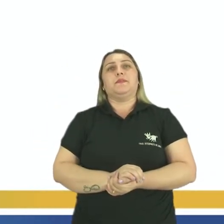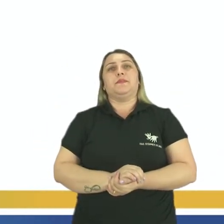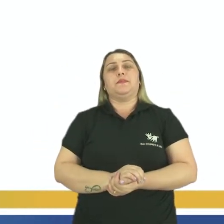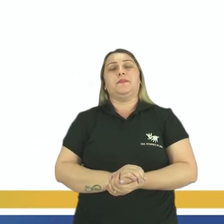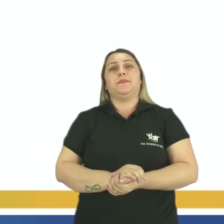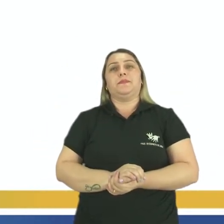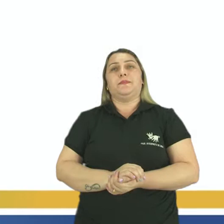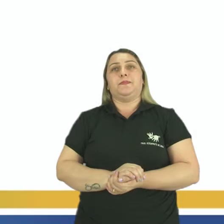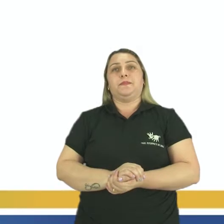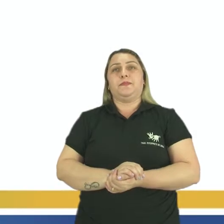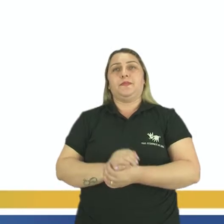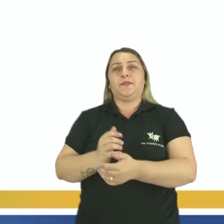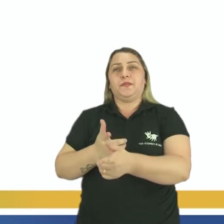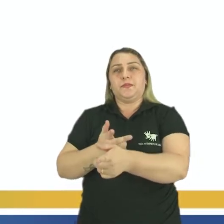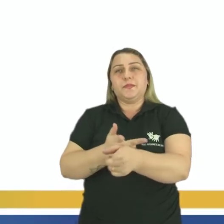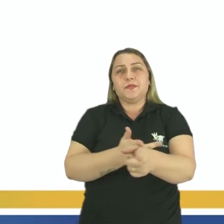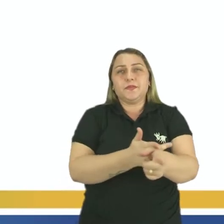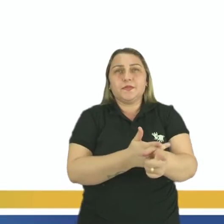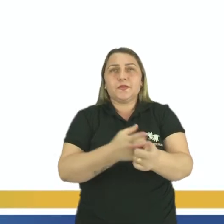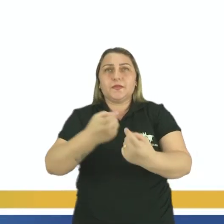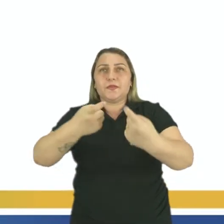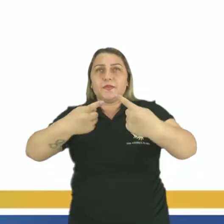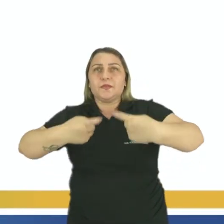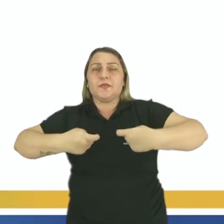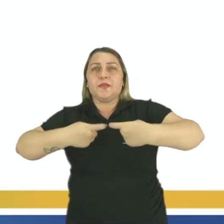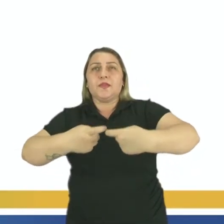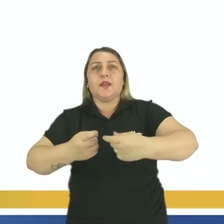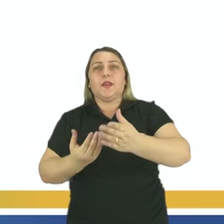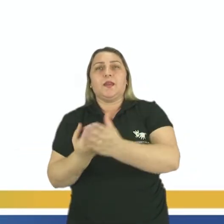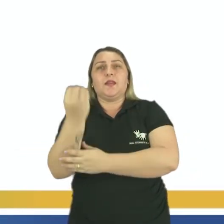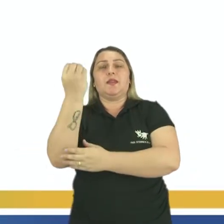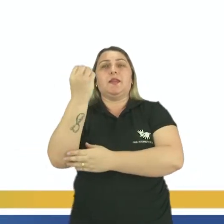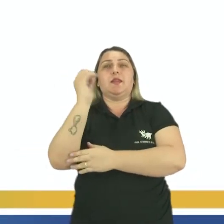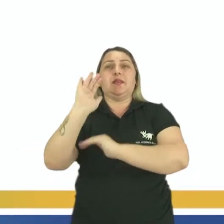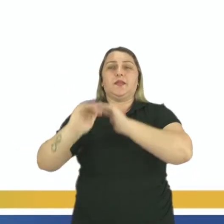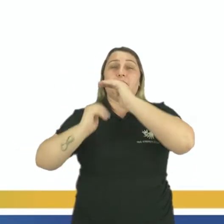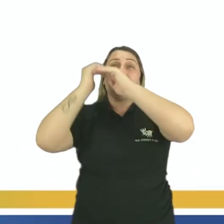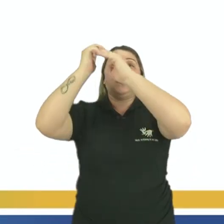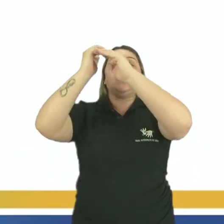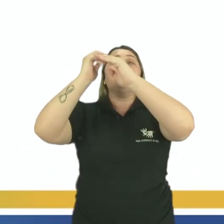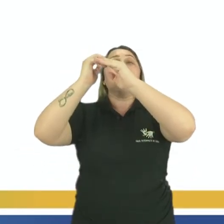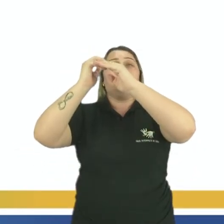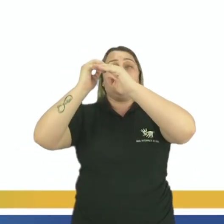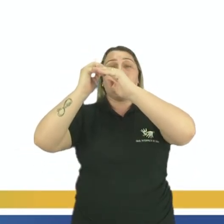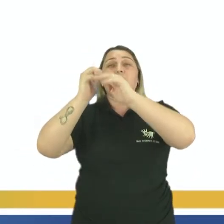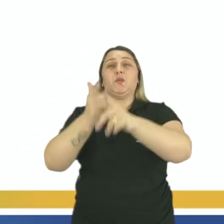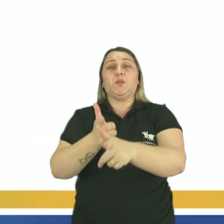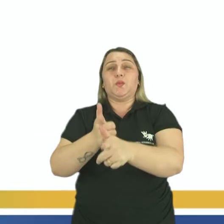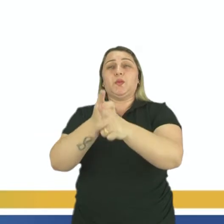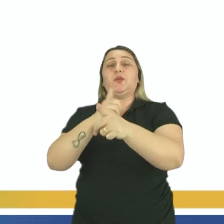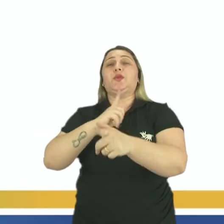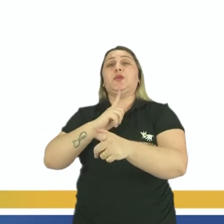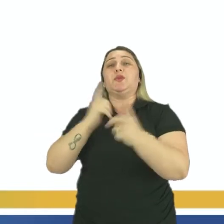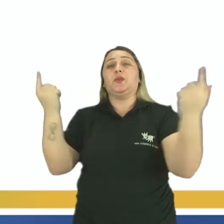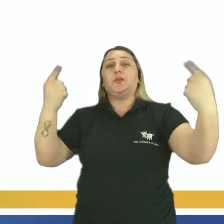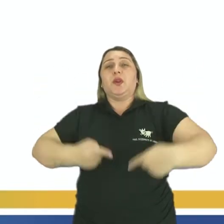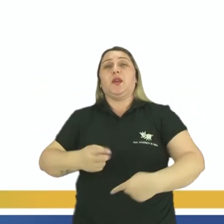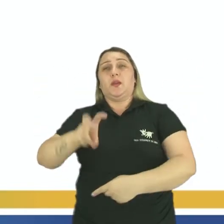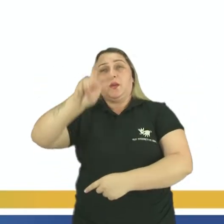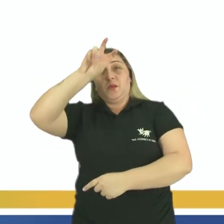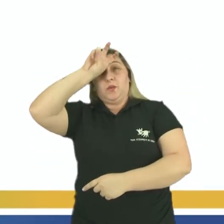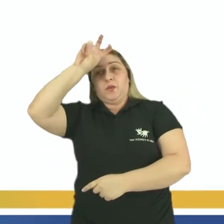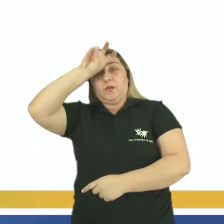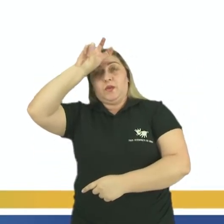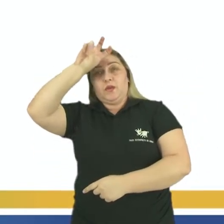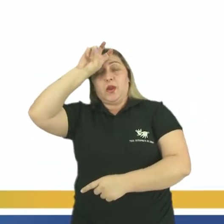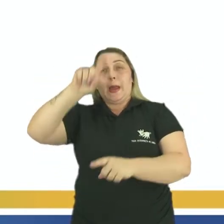da atividade de caça e guerra nos primórdios da civilização. O tiro com arco tinha competições no Egito, né?